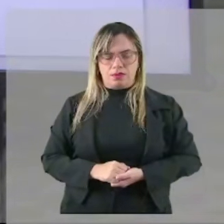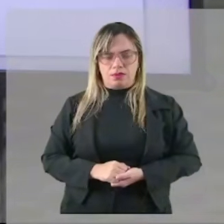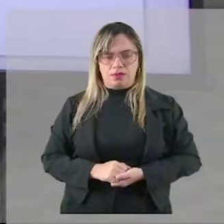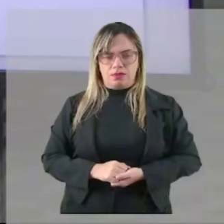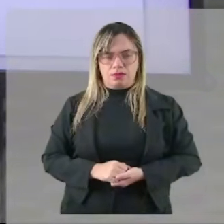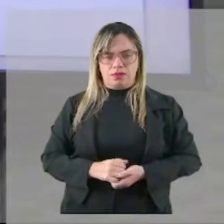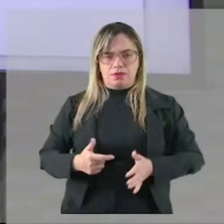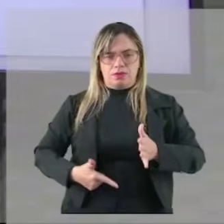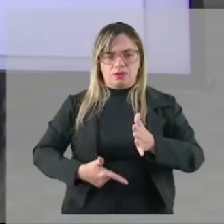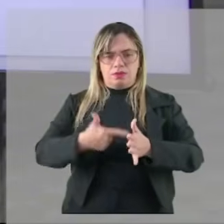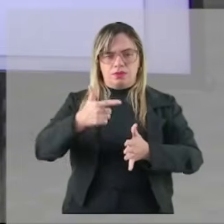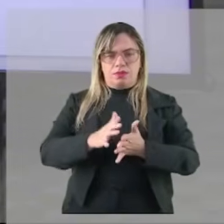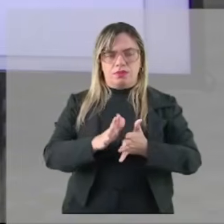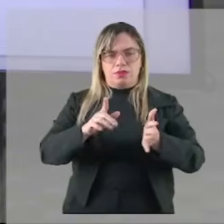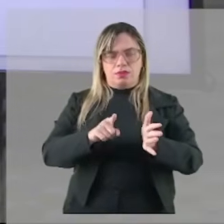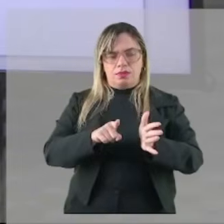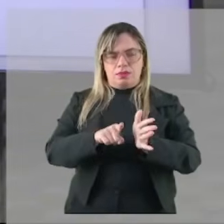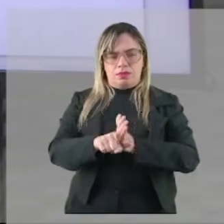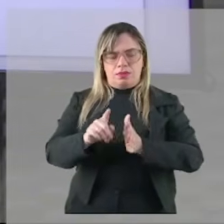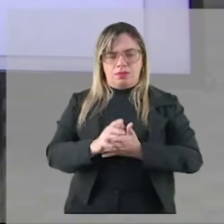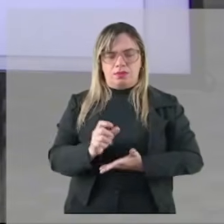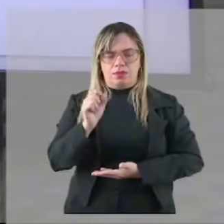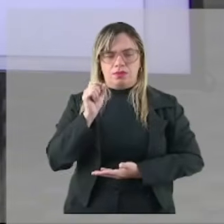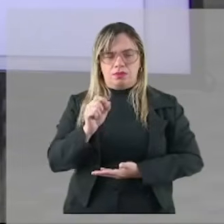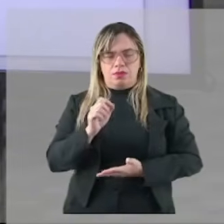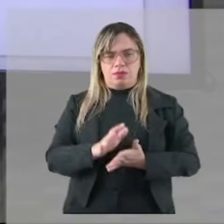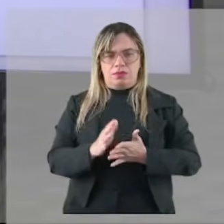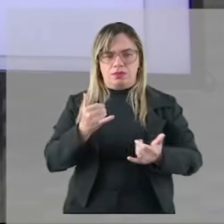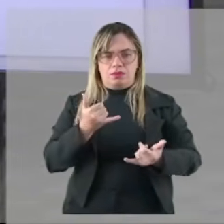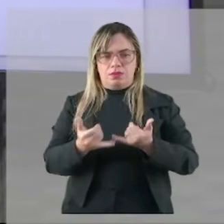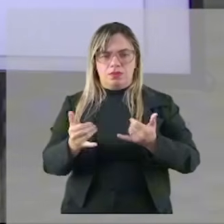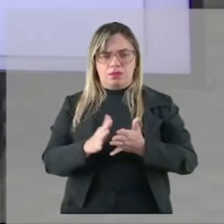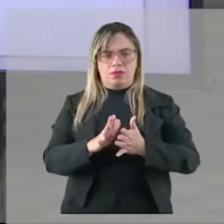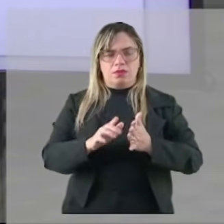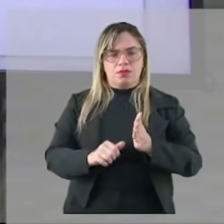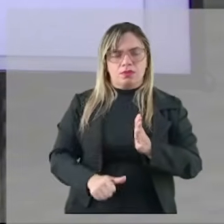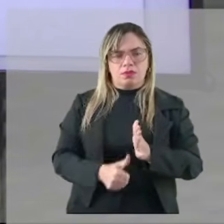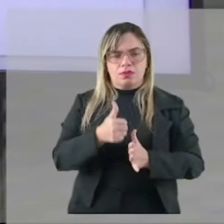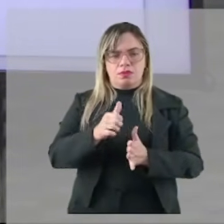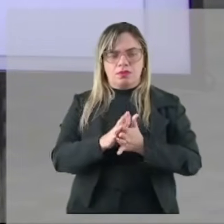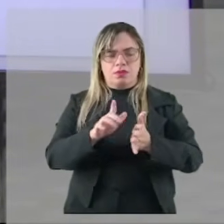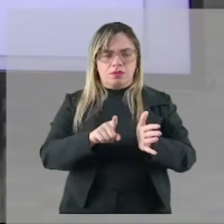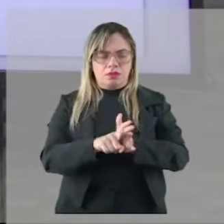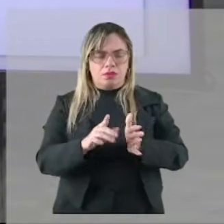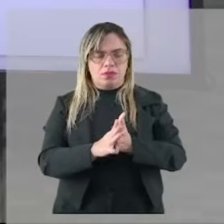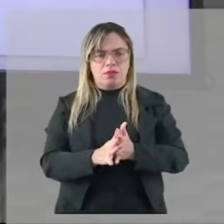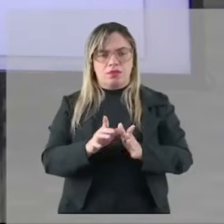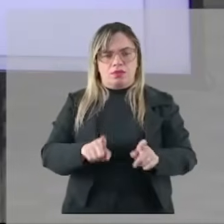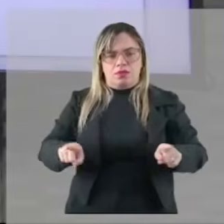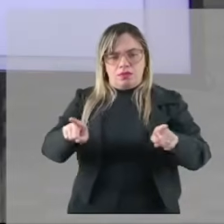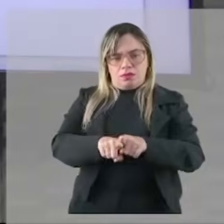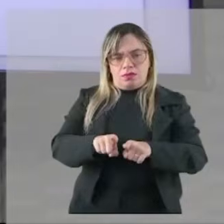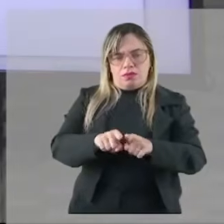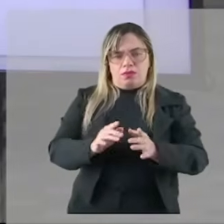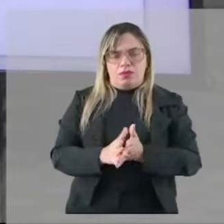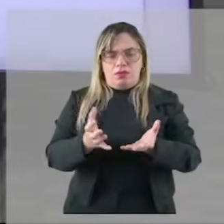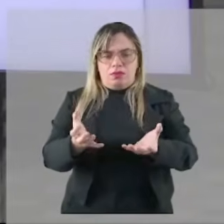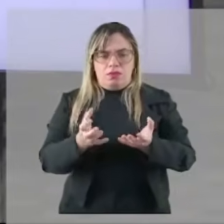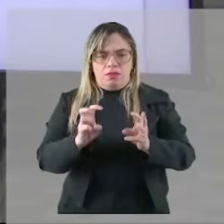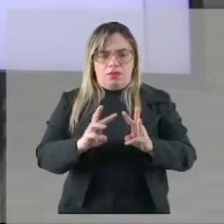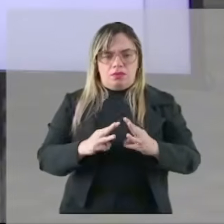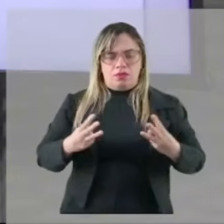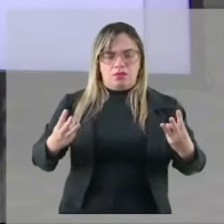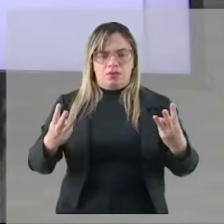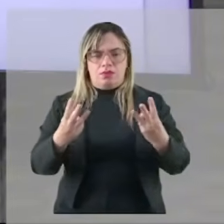Pronto, segunda questão. A segunda questão, muito parecida com a primeira. Eu também quero achar a massa molar. Vamos pensar aqui,